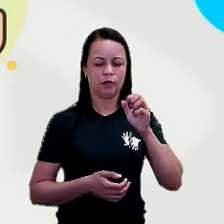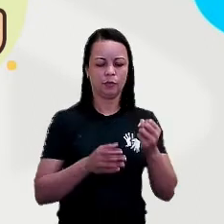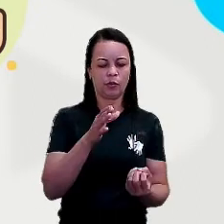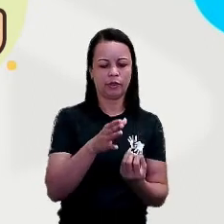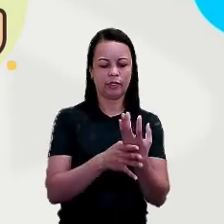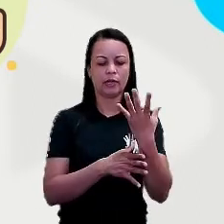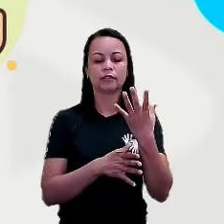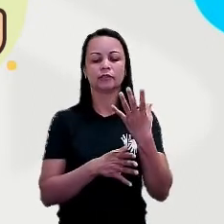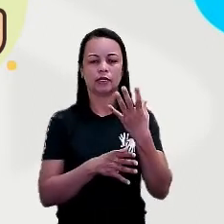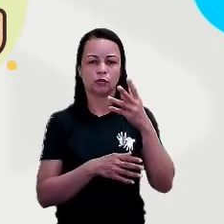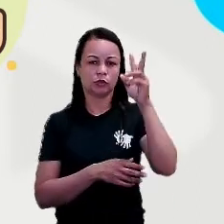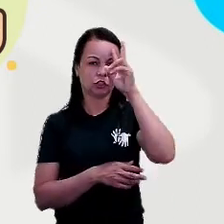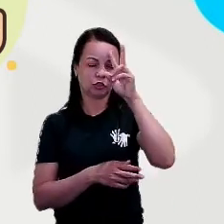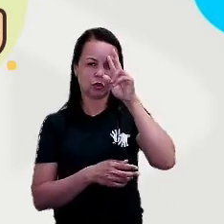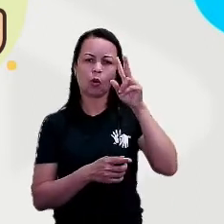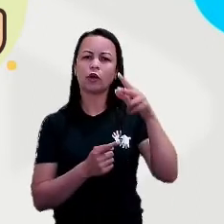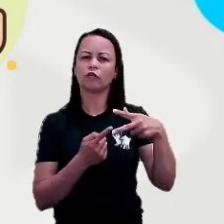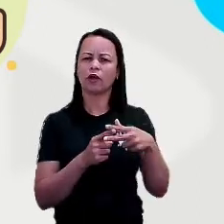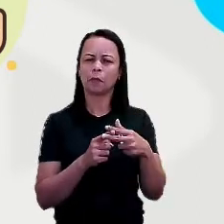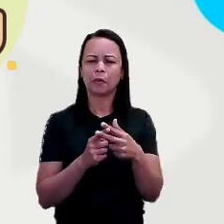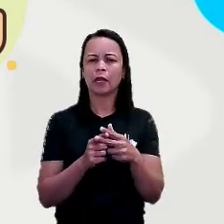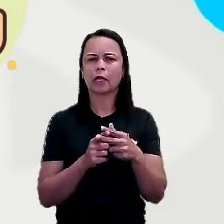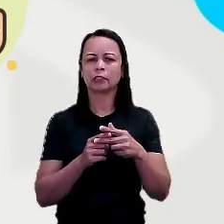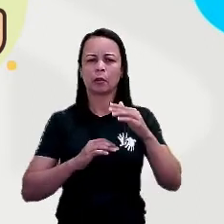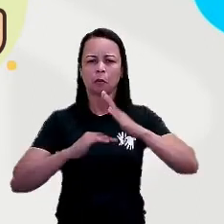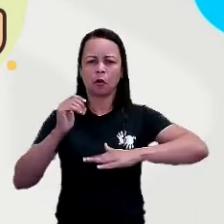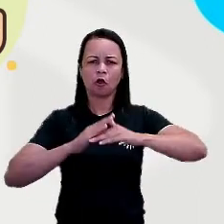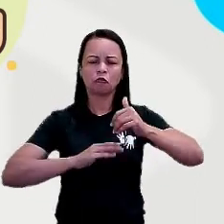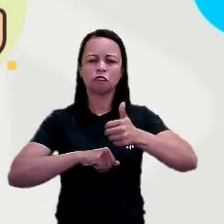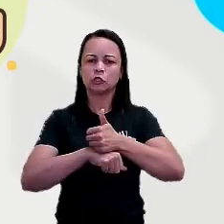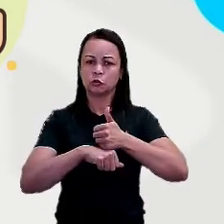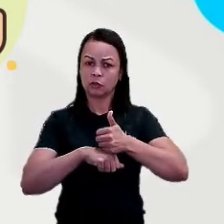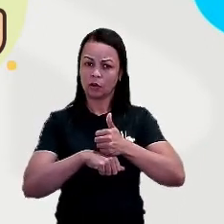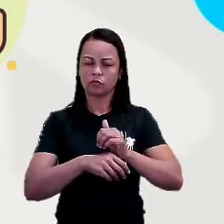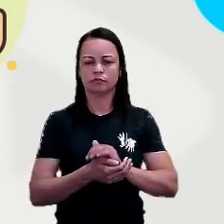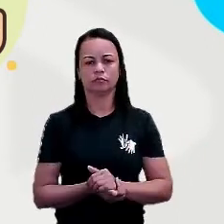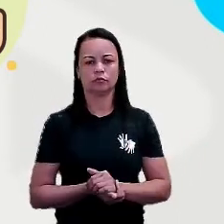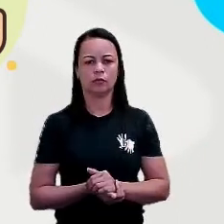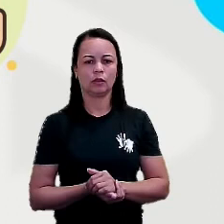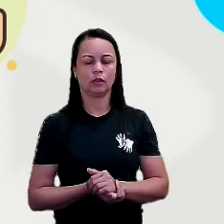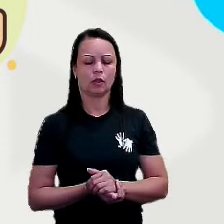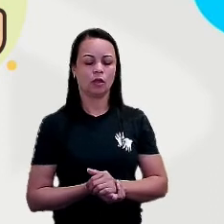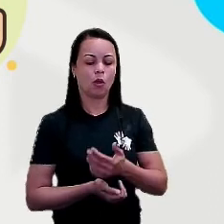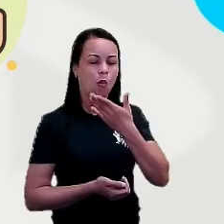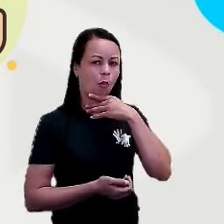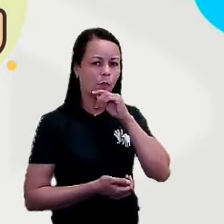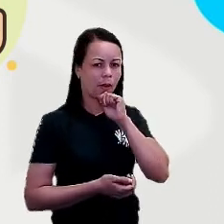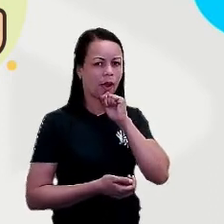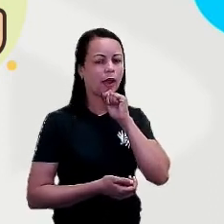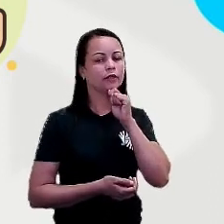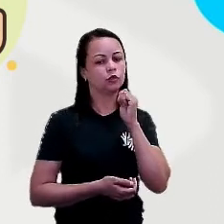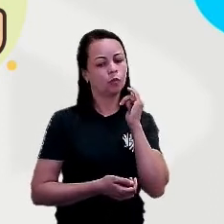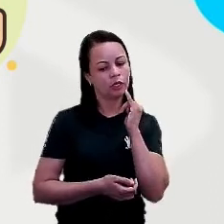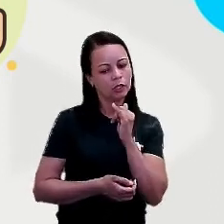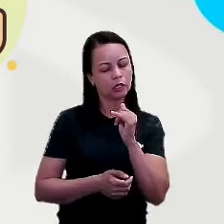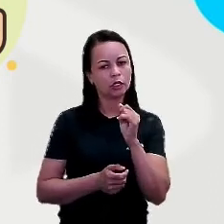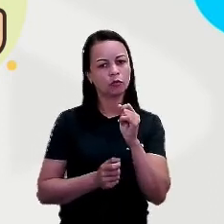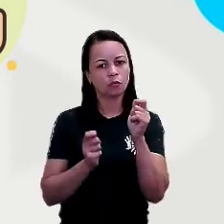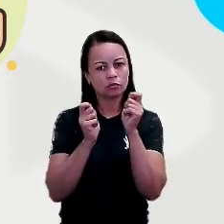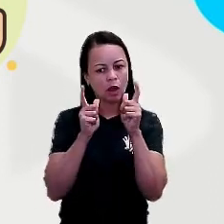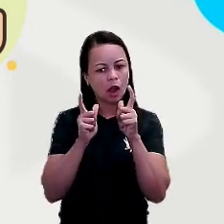uma ferramenta profissional. O pai do garoto alerta quanto às consequências do ato de